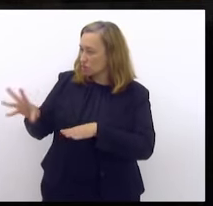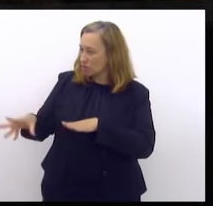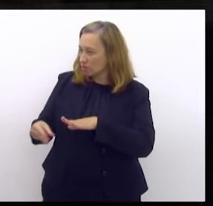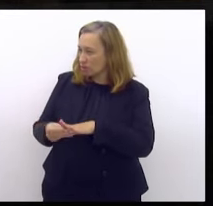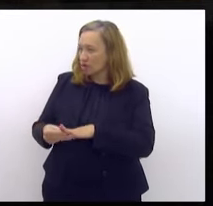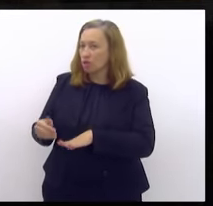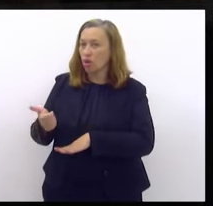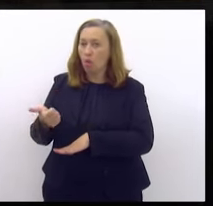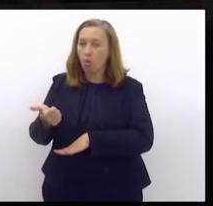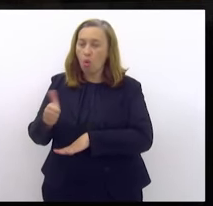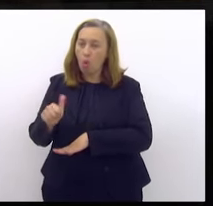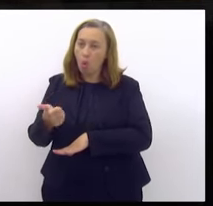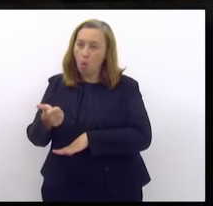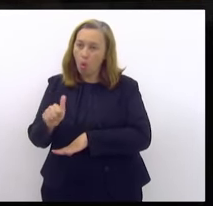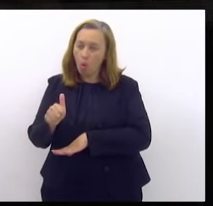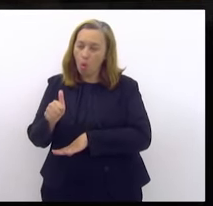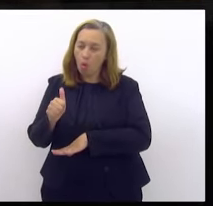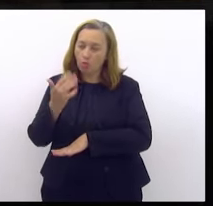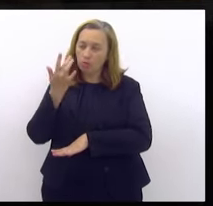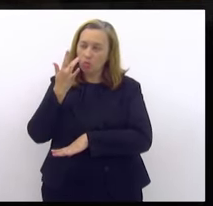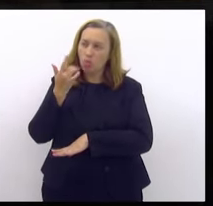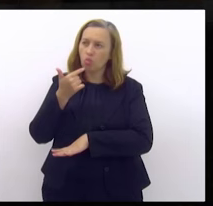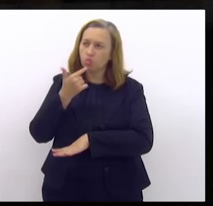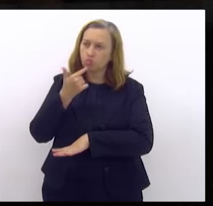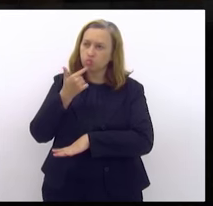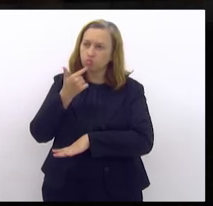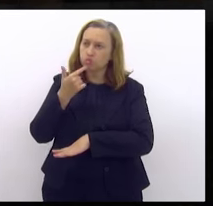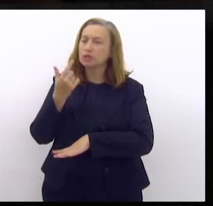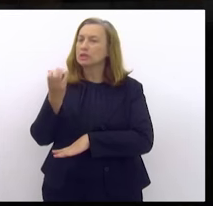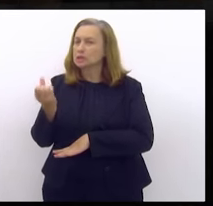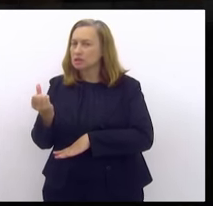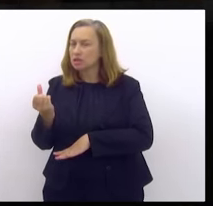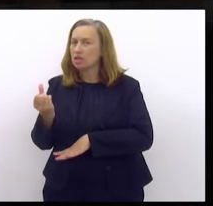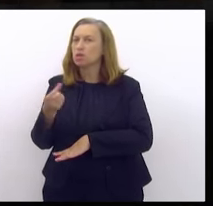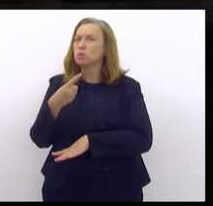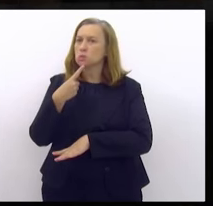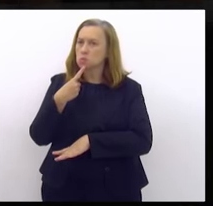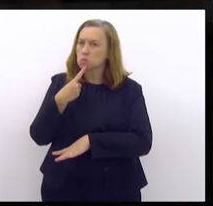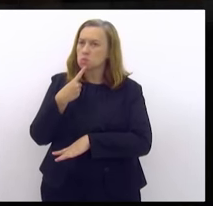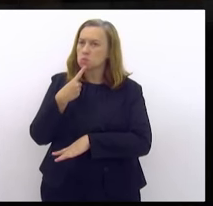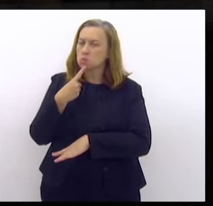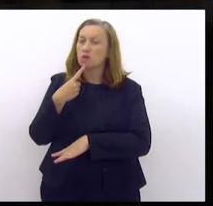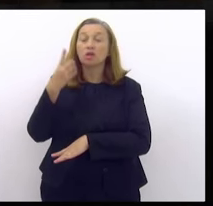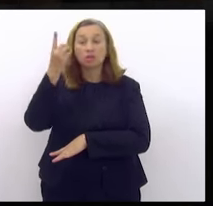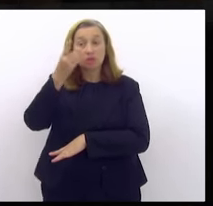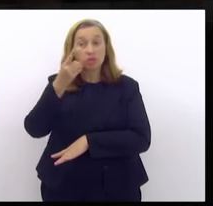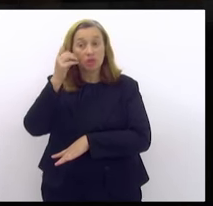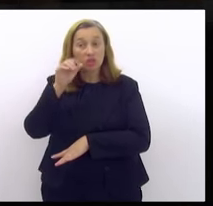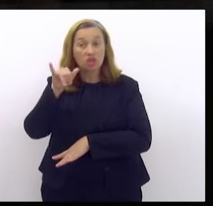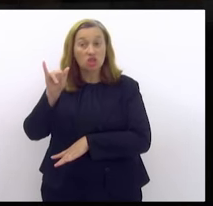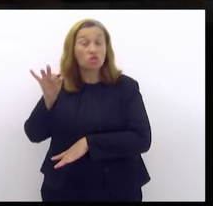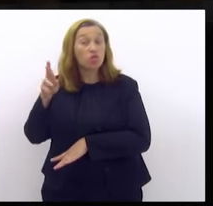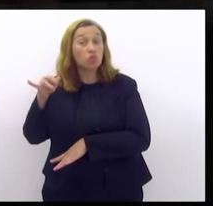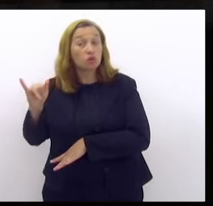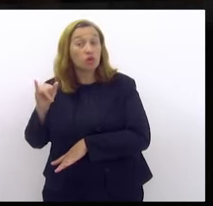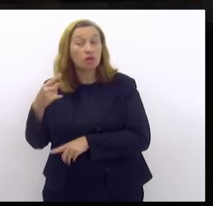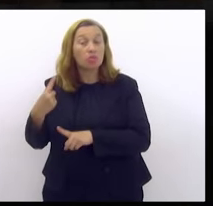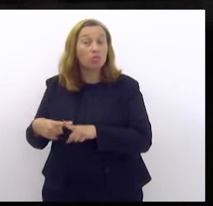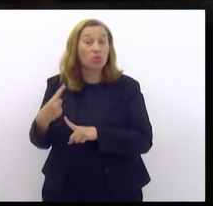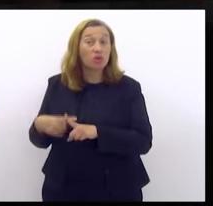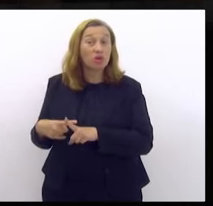11, salvo erro de memória, a 6, que era do deputado Yuri, porque tem